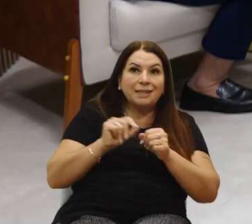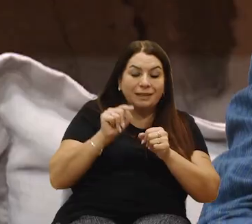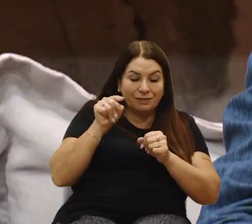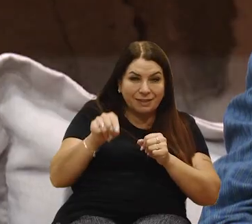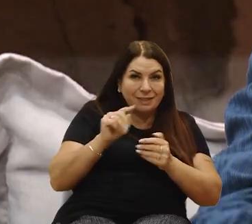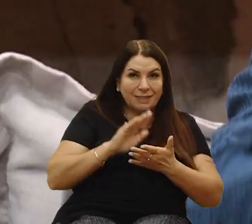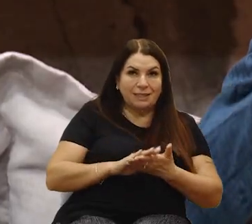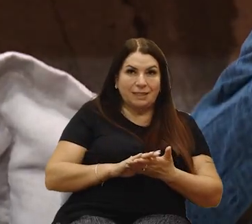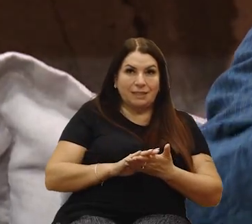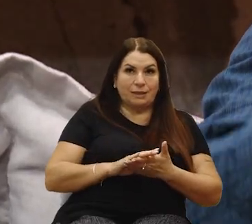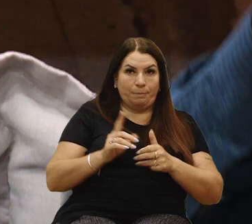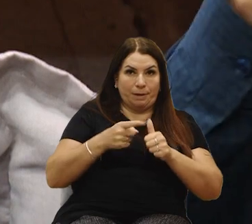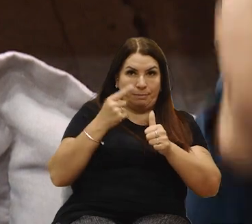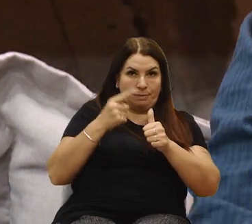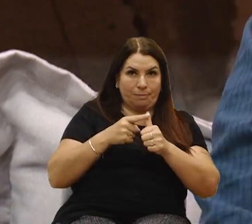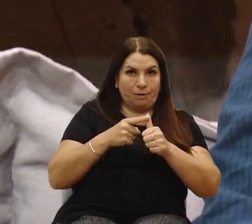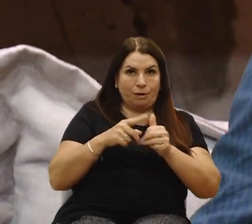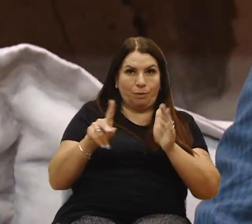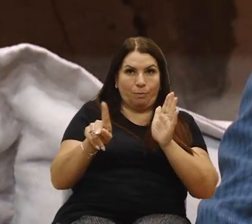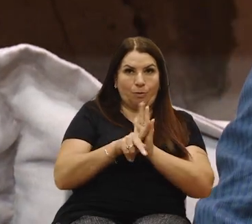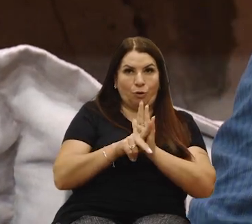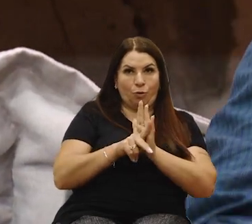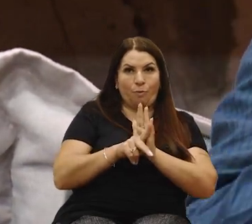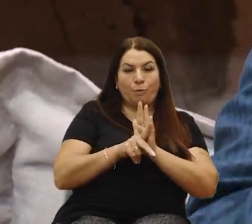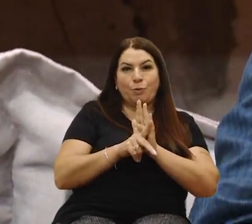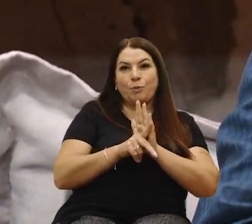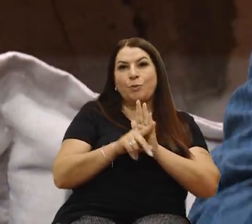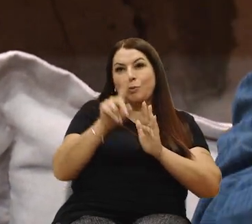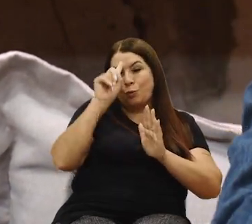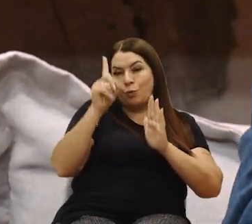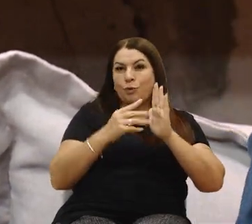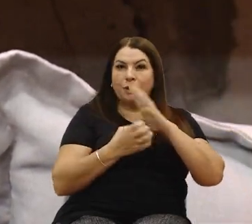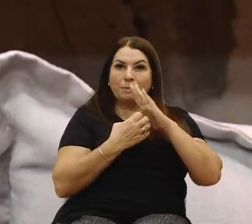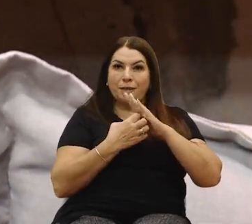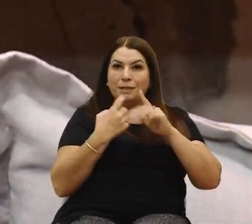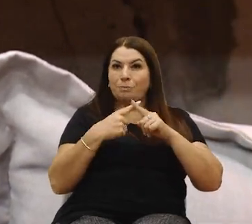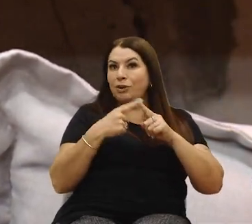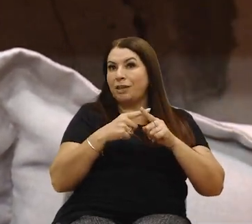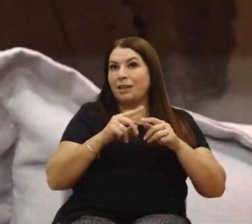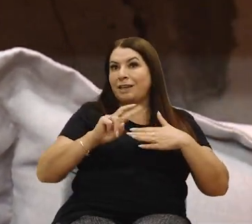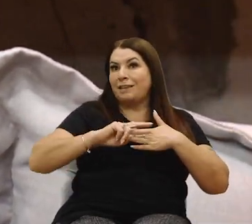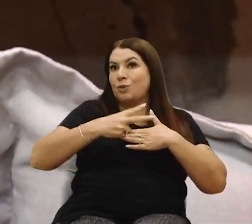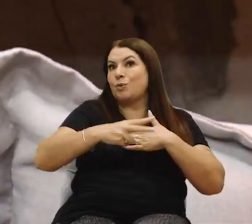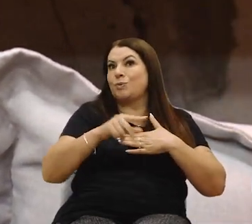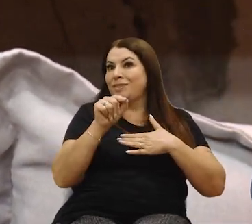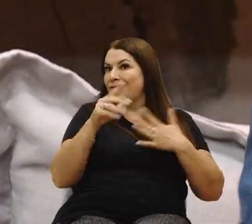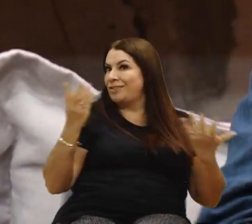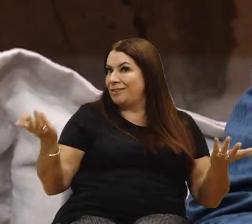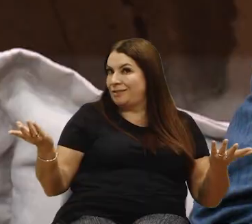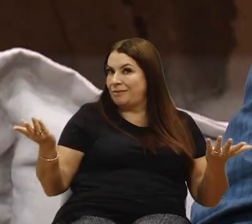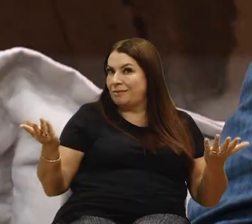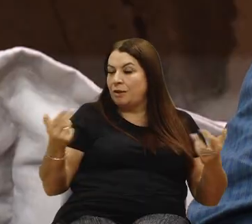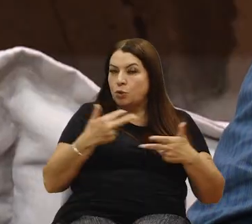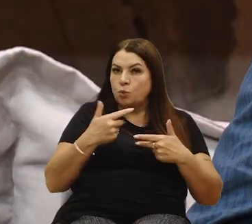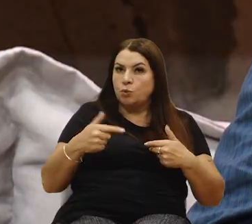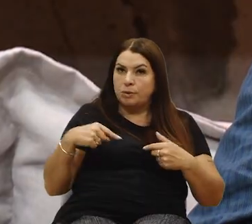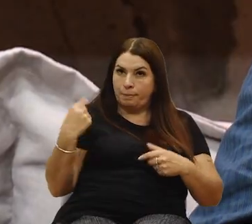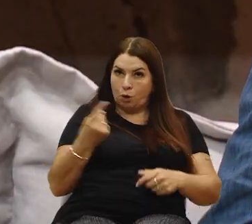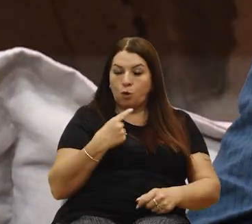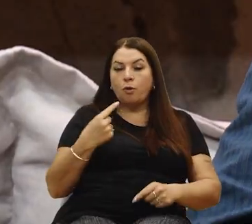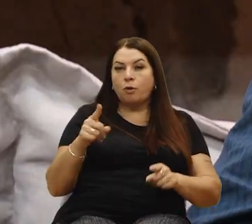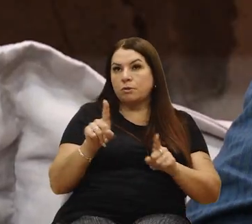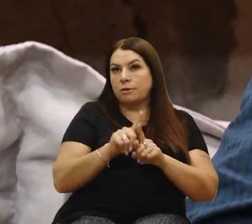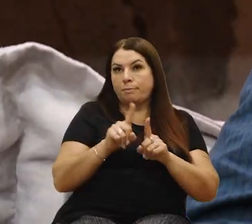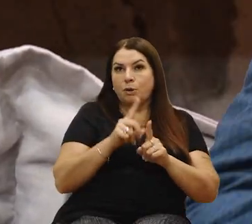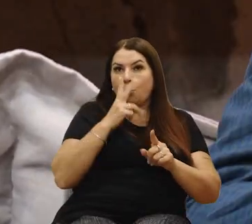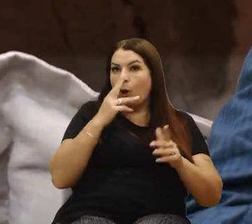fazer isso, em primeiro lugar, é o próprio empregador. Porque é ele que sofre as consequências disso, Vânia. As coisas chegam para nós também